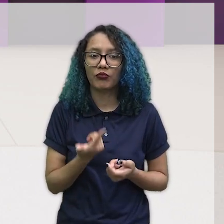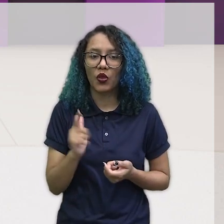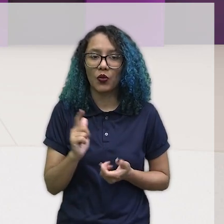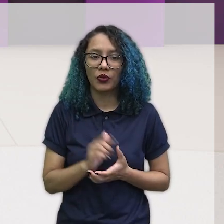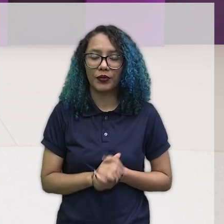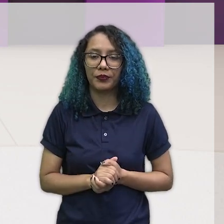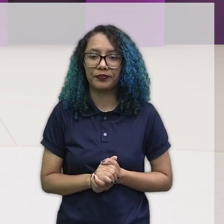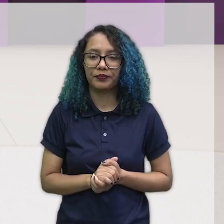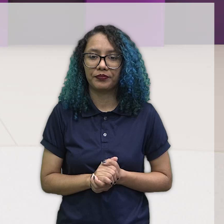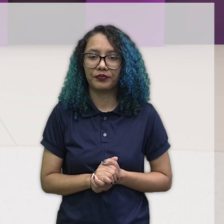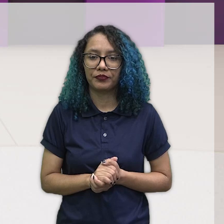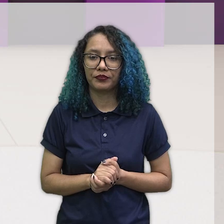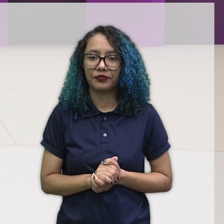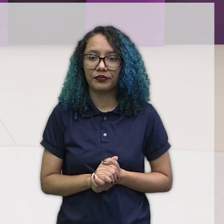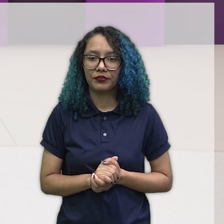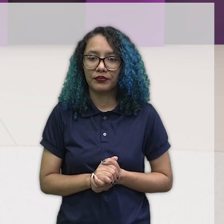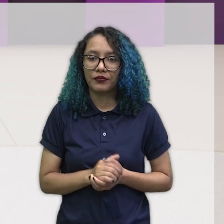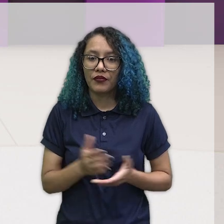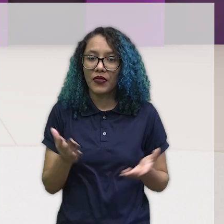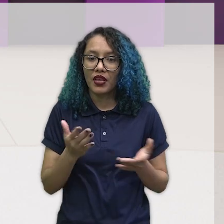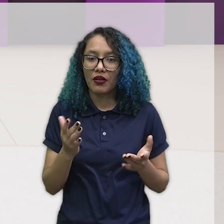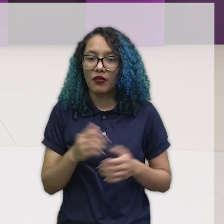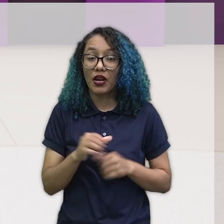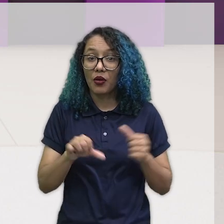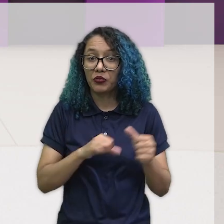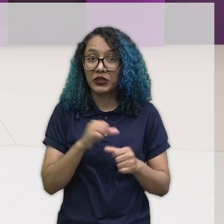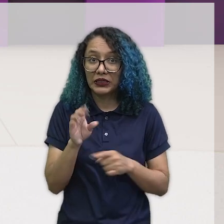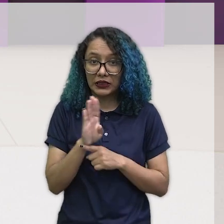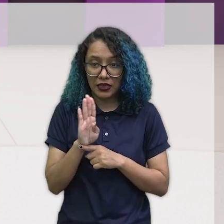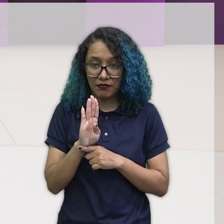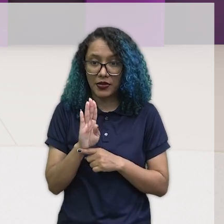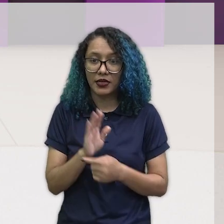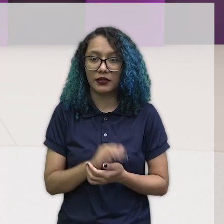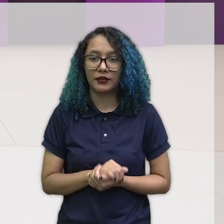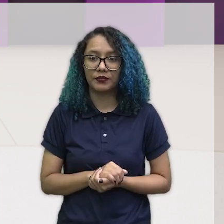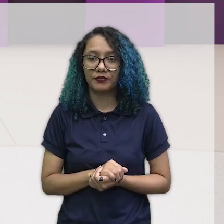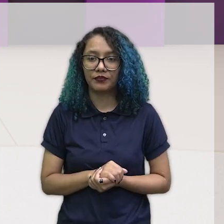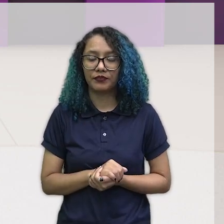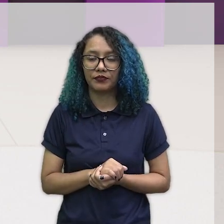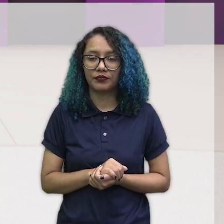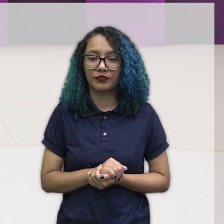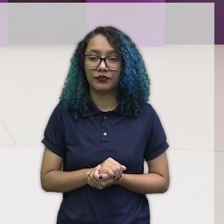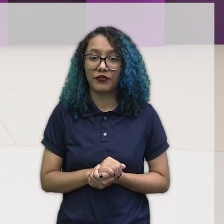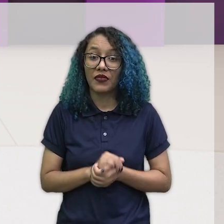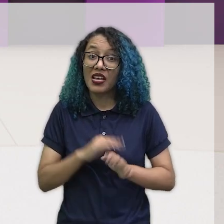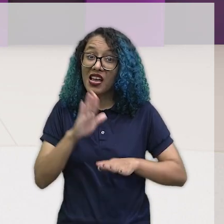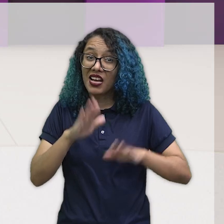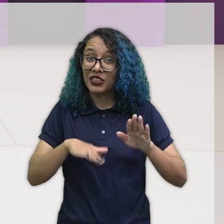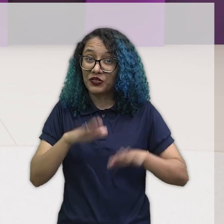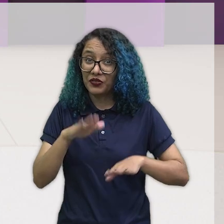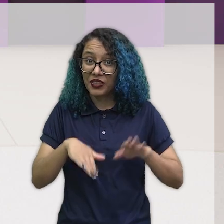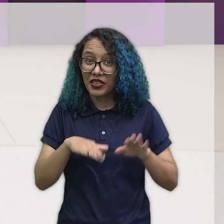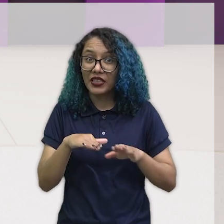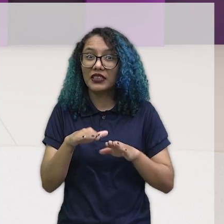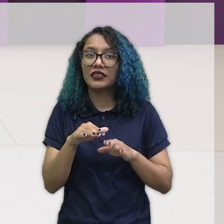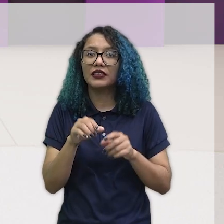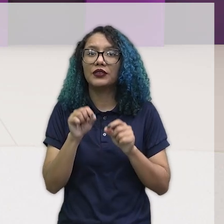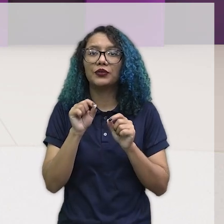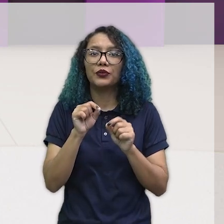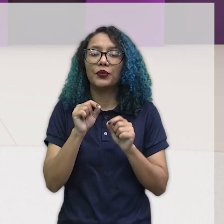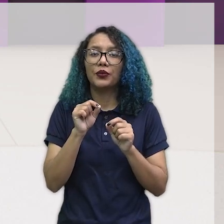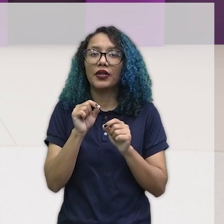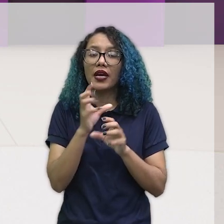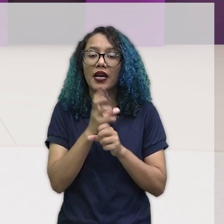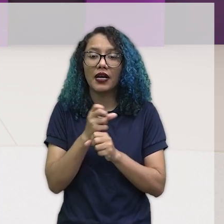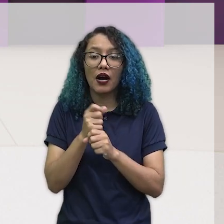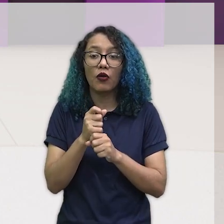em mais uma propriedade operatória, nós temos aí mudança de base. Haverá situação em que você vai precisar